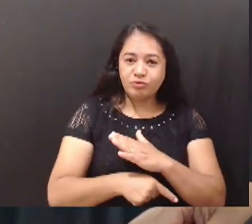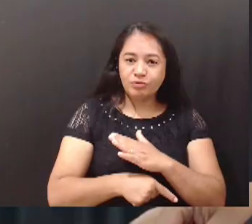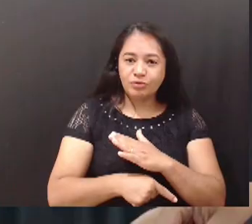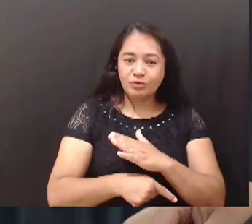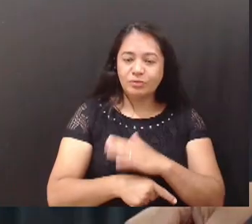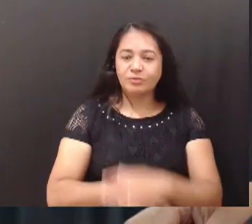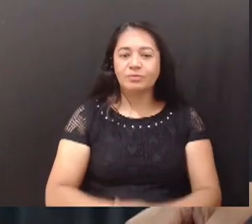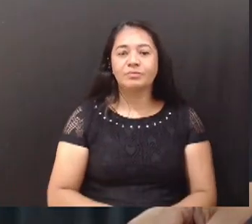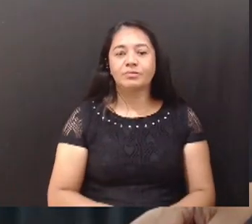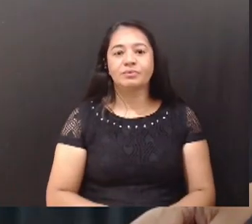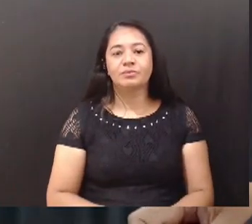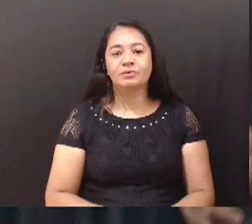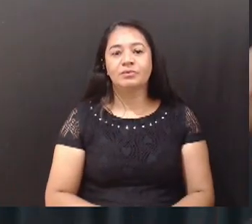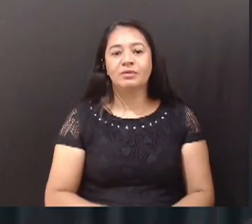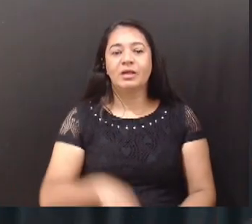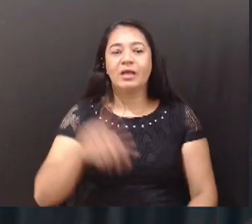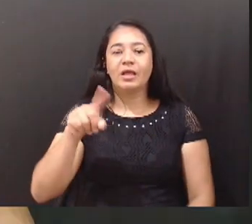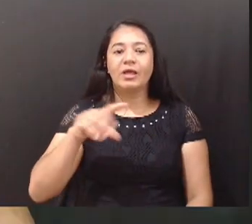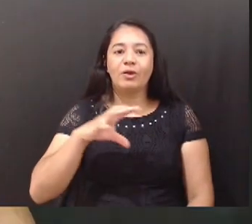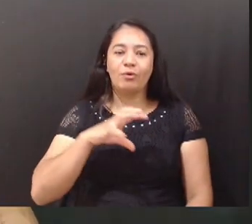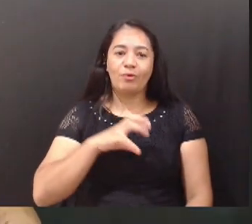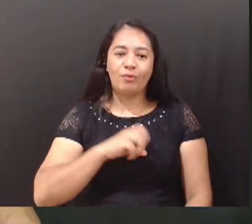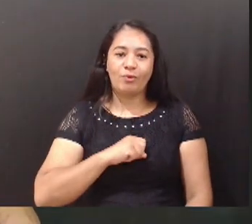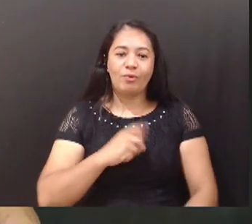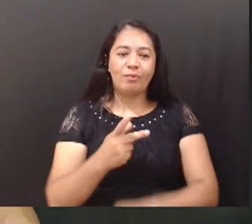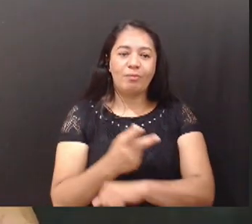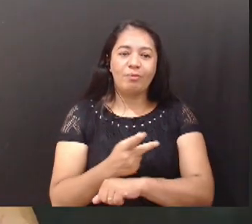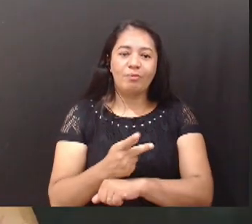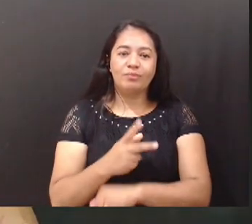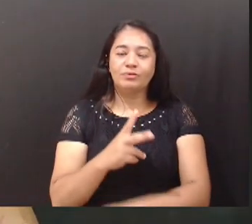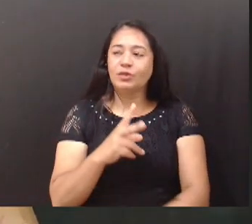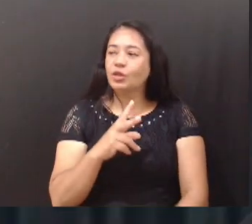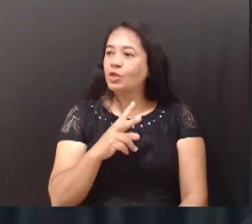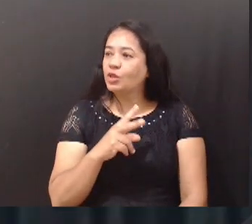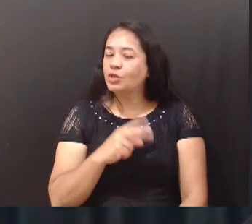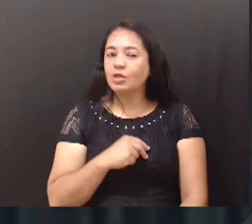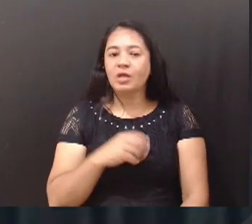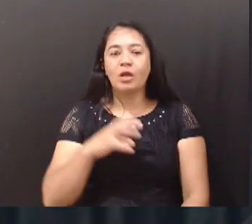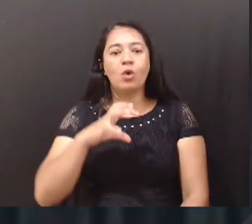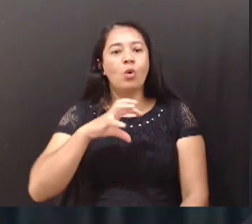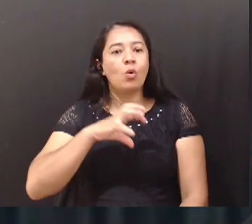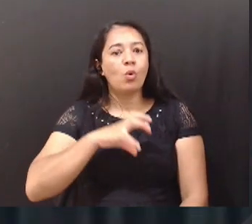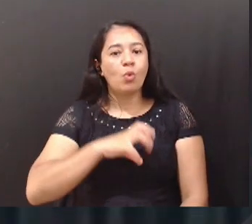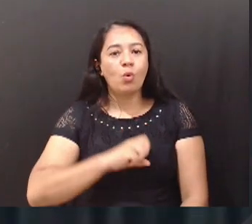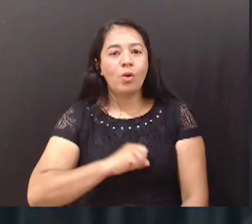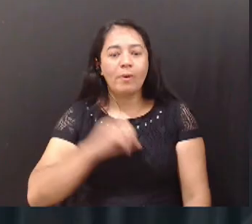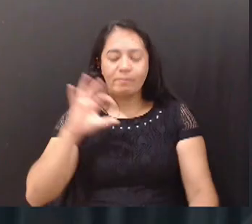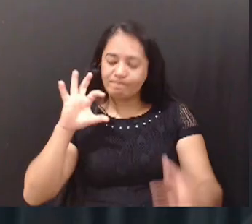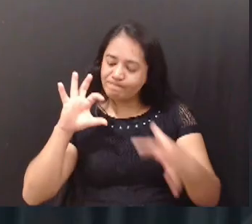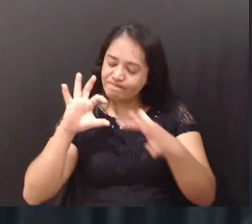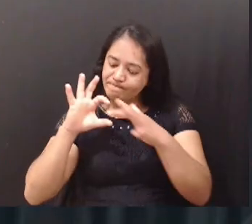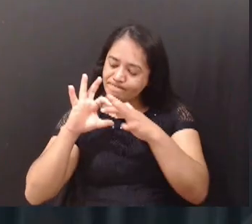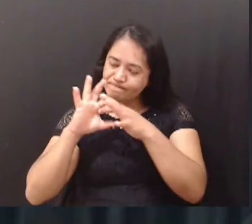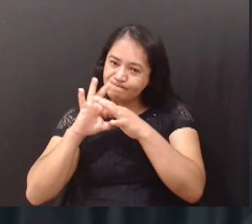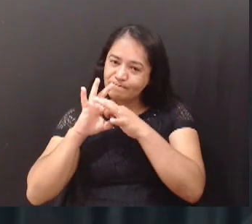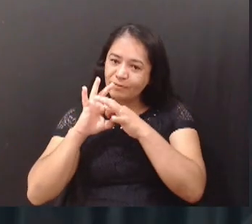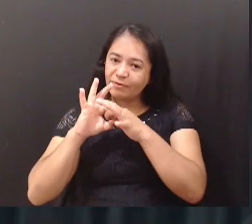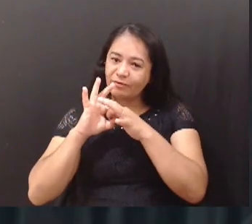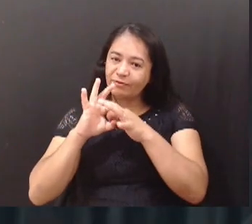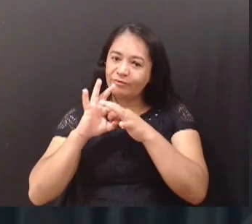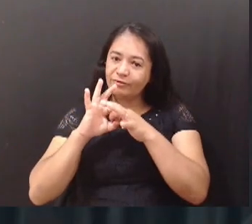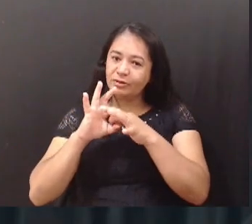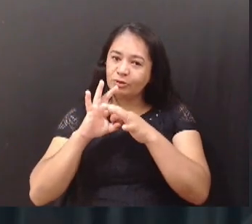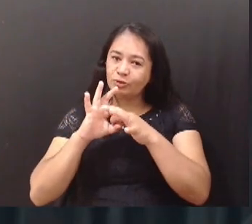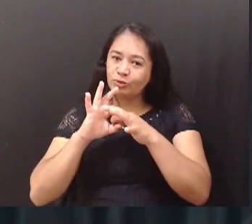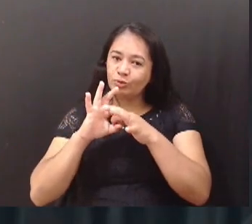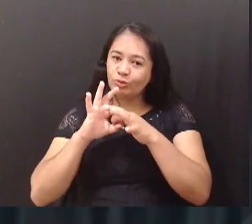é o amor que está buscando. Nossa, gente! Amor é vinculação. E vínculo é aquela